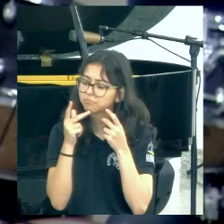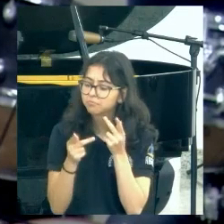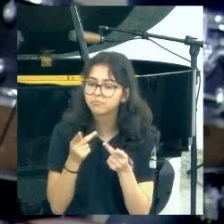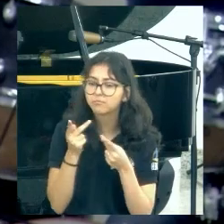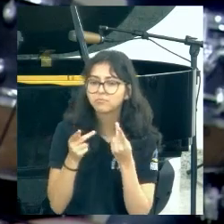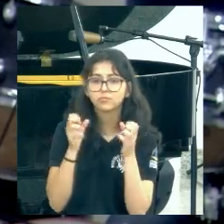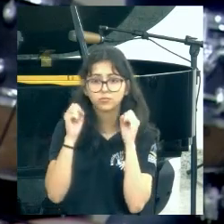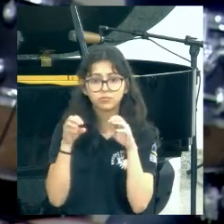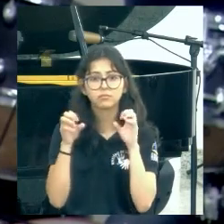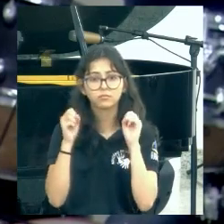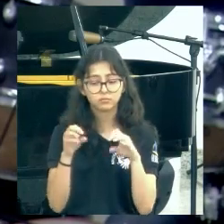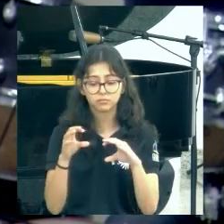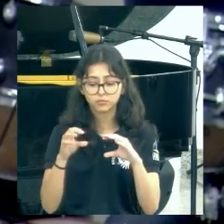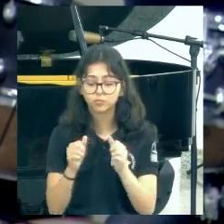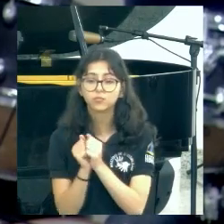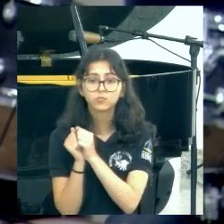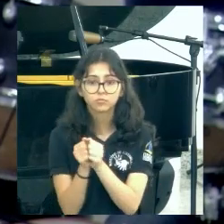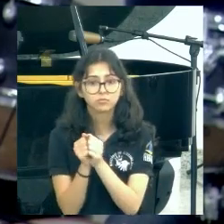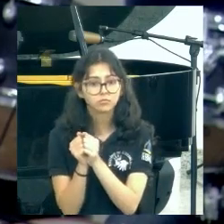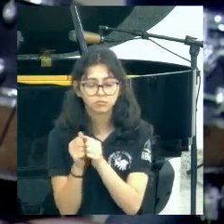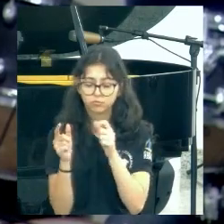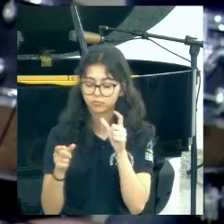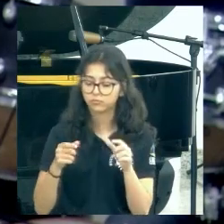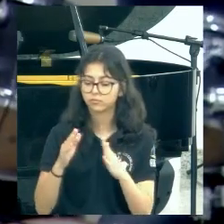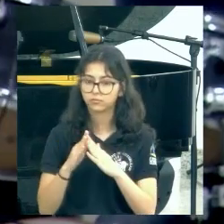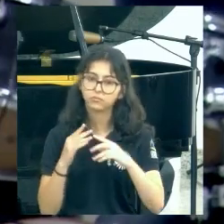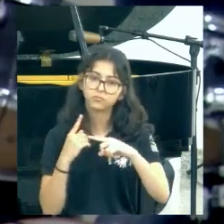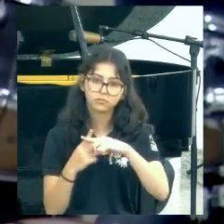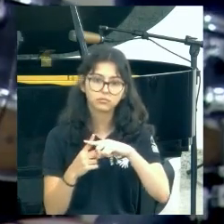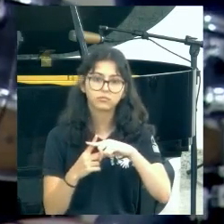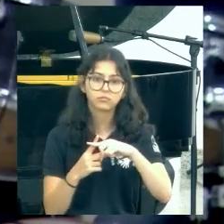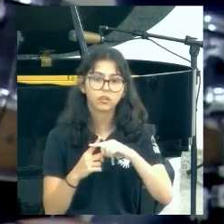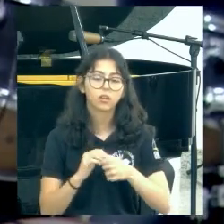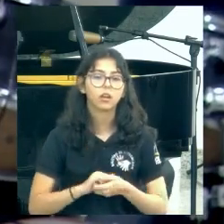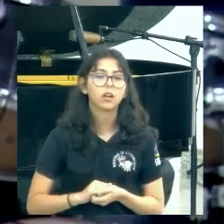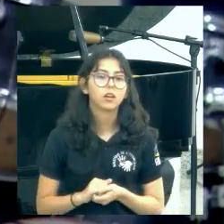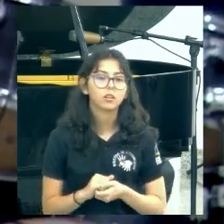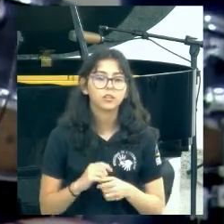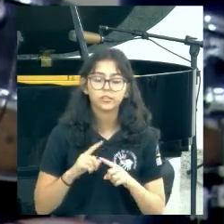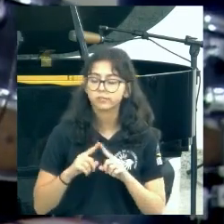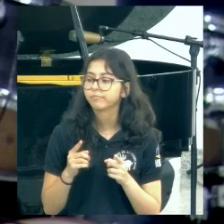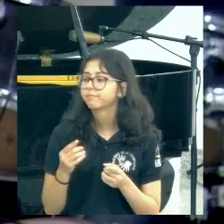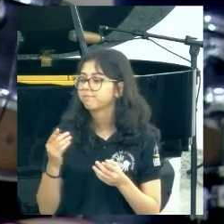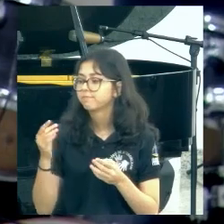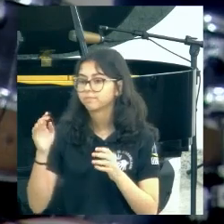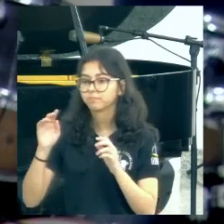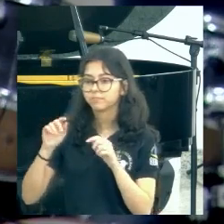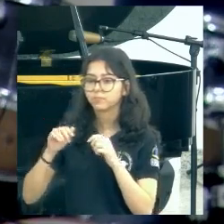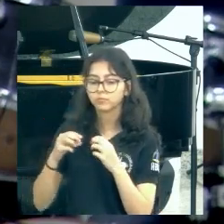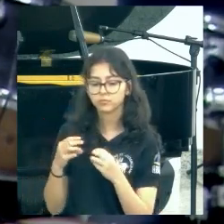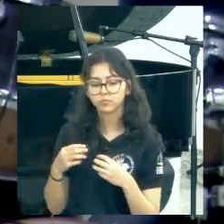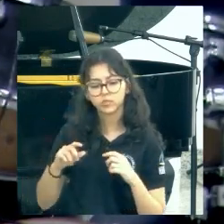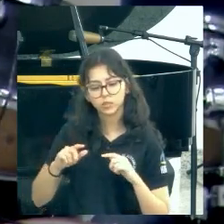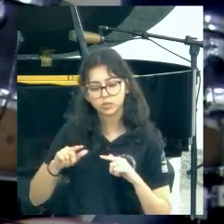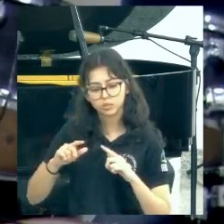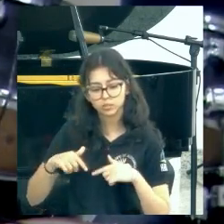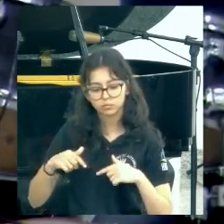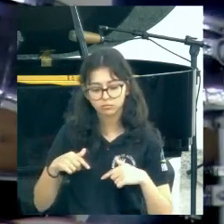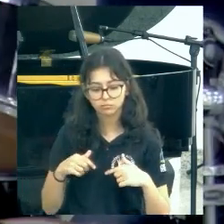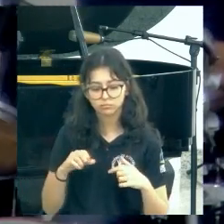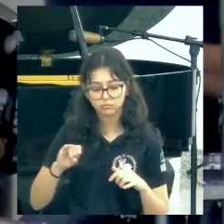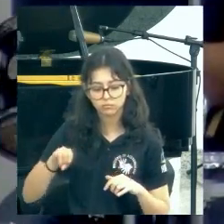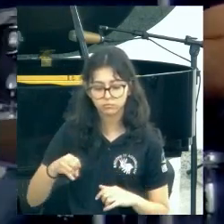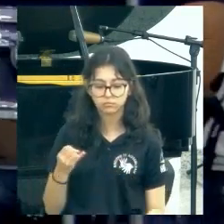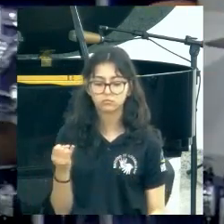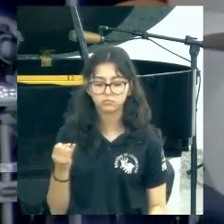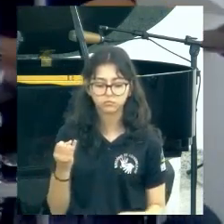eles, convivendo com eles. Aí de repente aparece um missionário itinerante vindo lá de Jerusalém com uma carta de apresentação